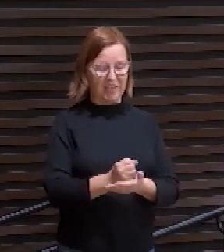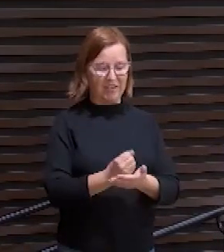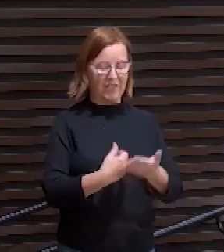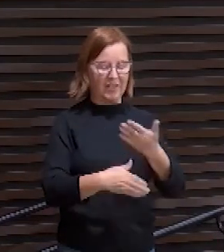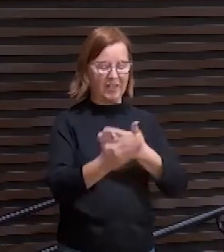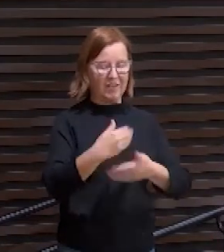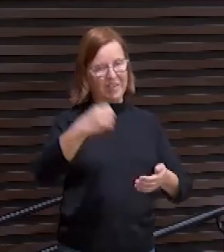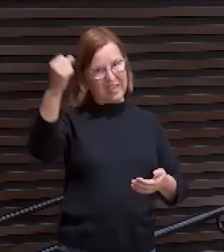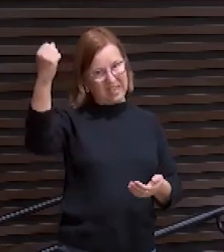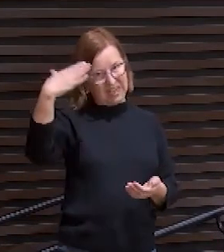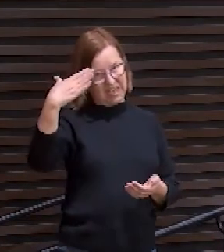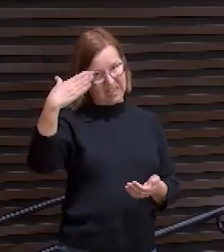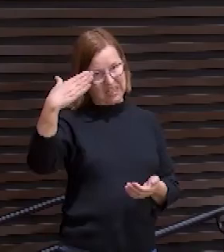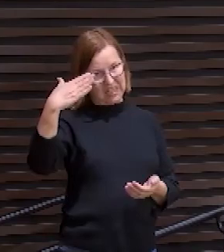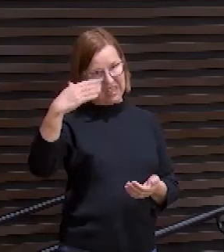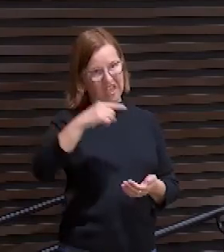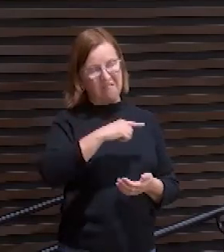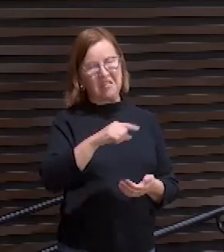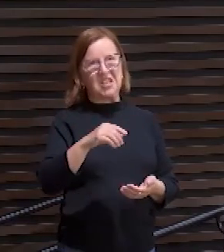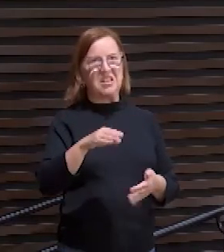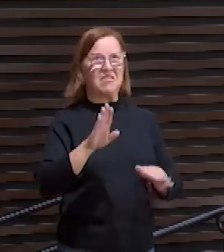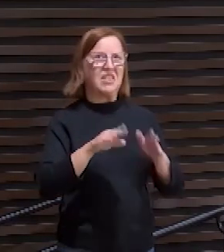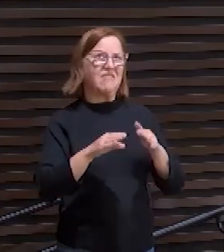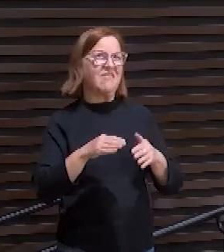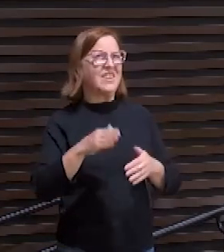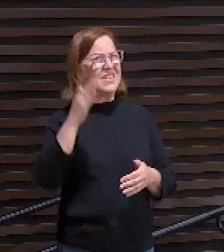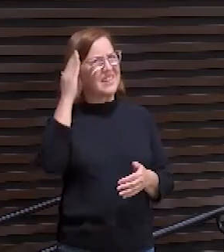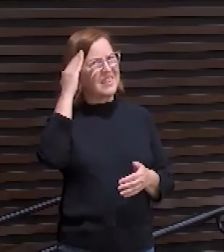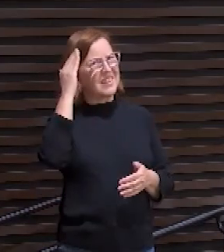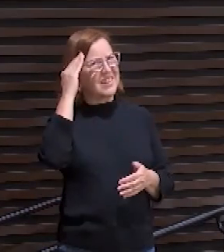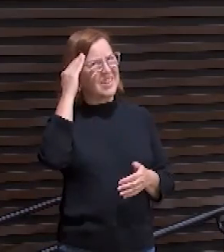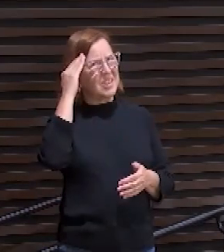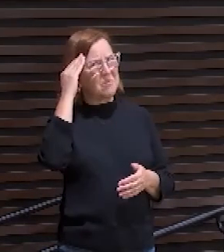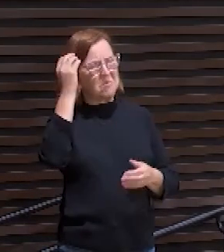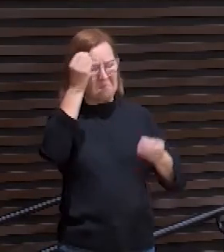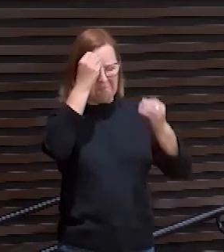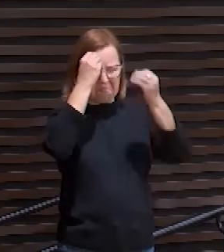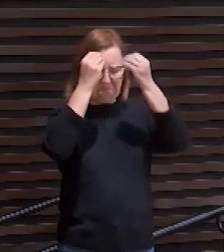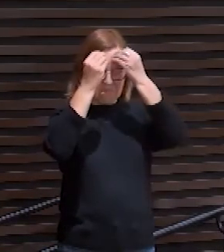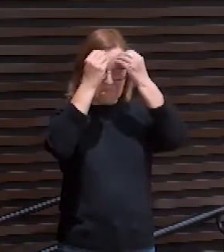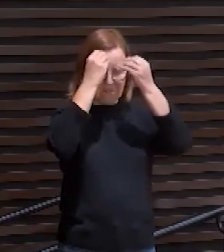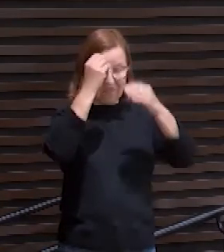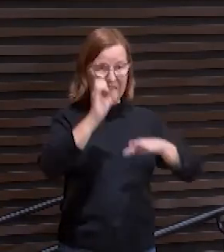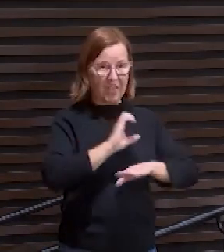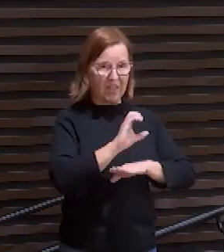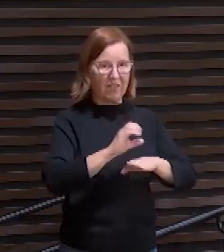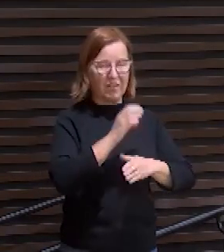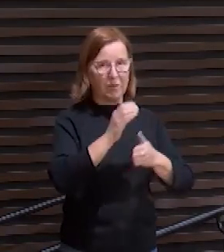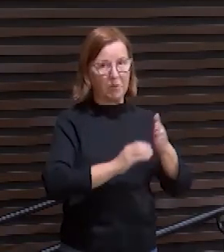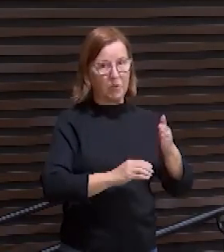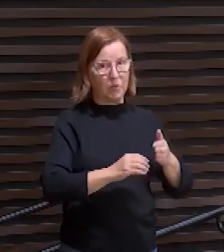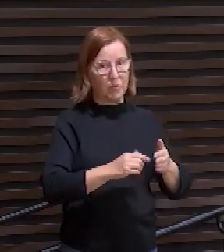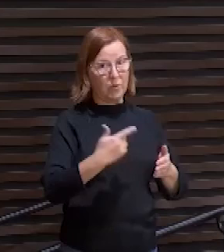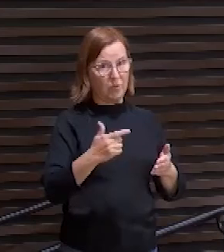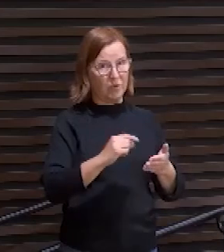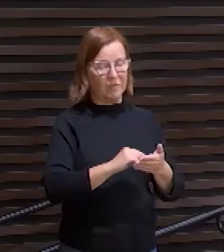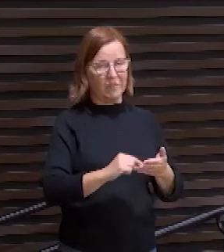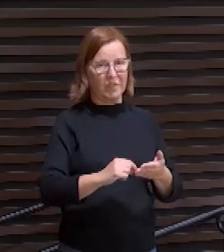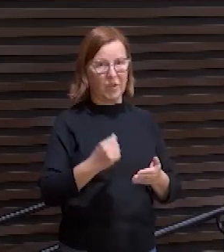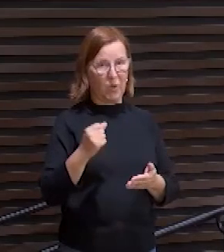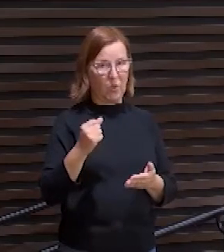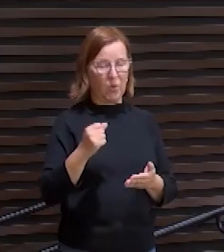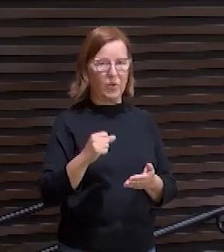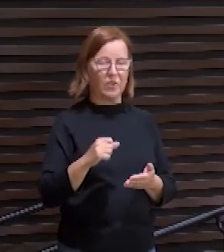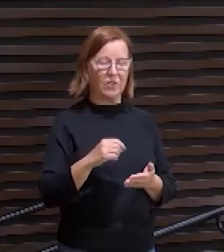Você talvez saiba, decorado, Efésios 2, 8 e 9. Mas você crê que a salvação